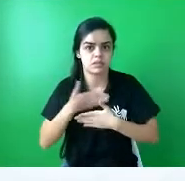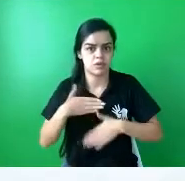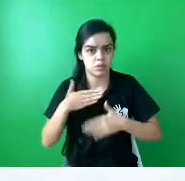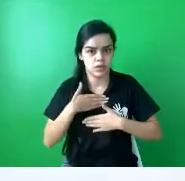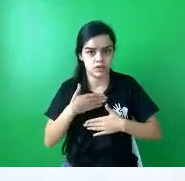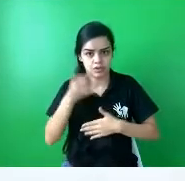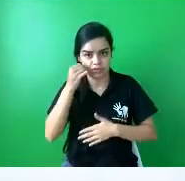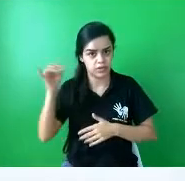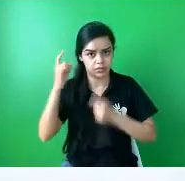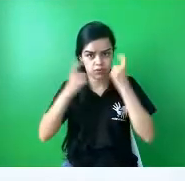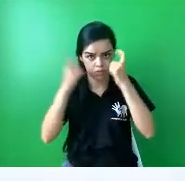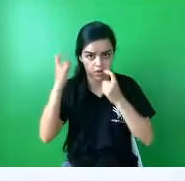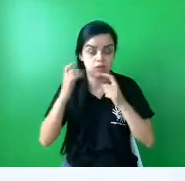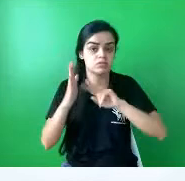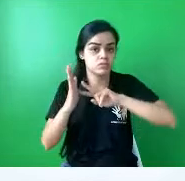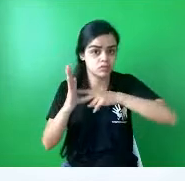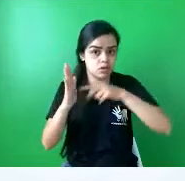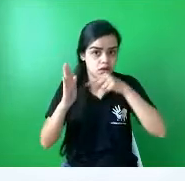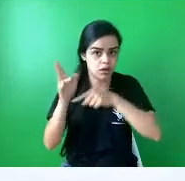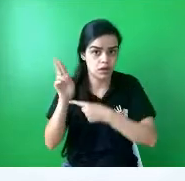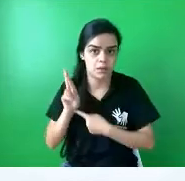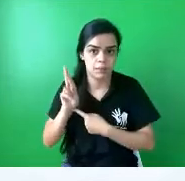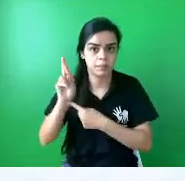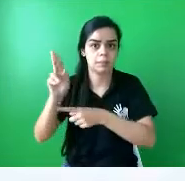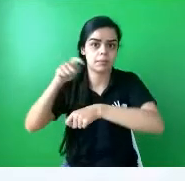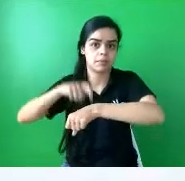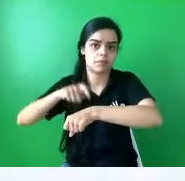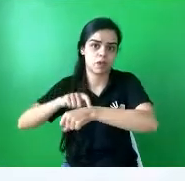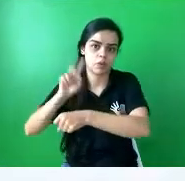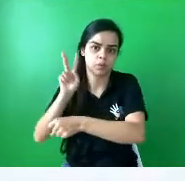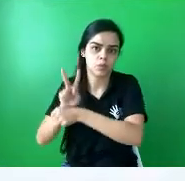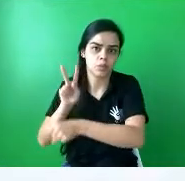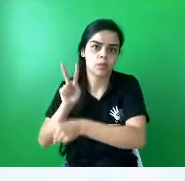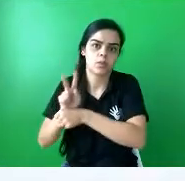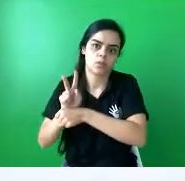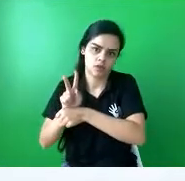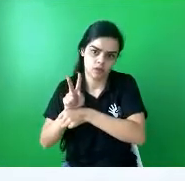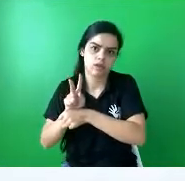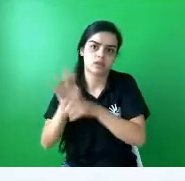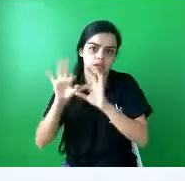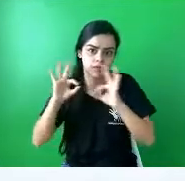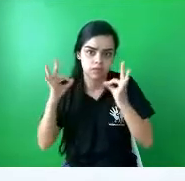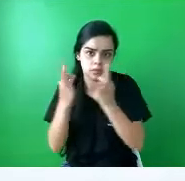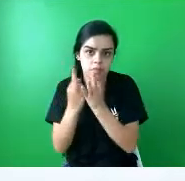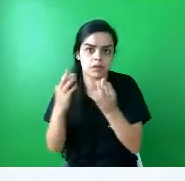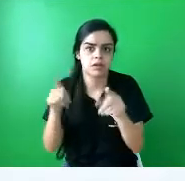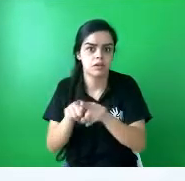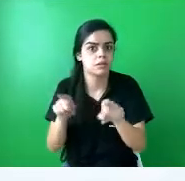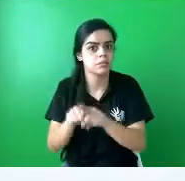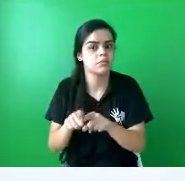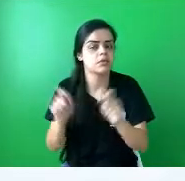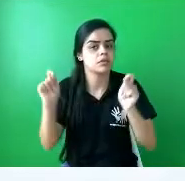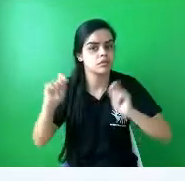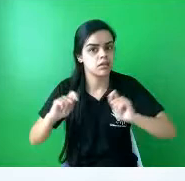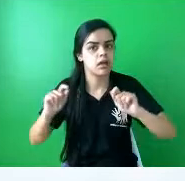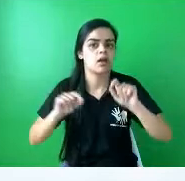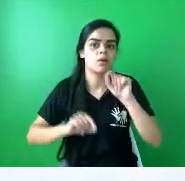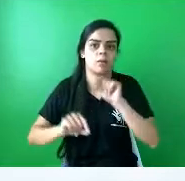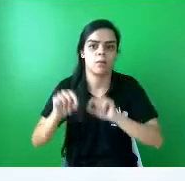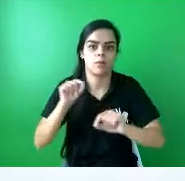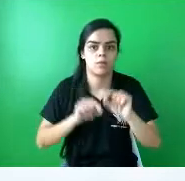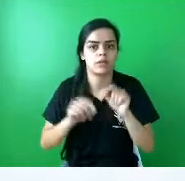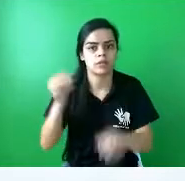despreocupado, e deixar que o sindicato realmente represente ele nesse momento, cuide dele, cuide da família, possa aí